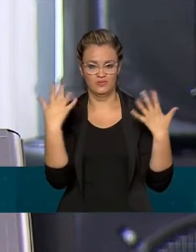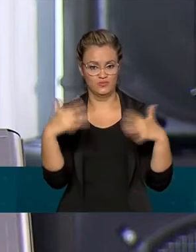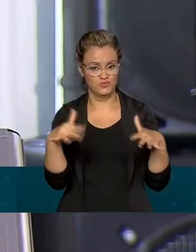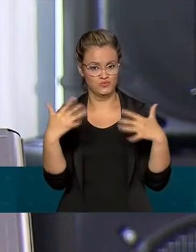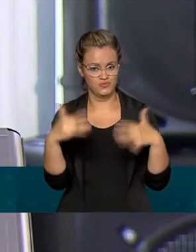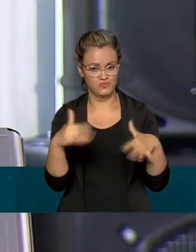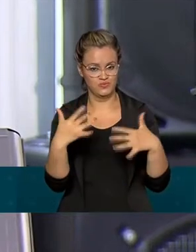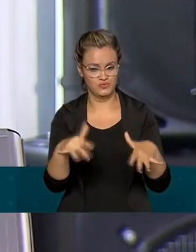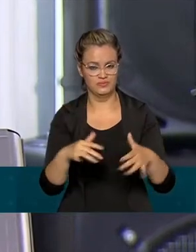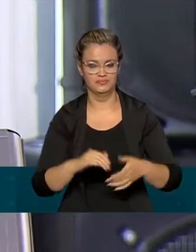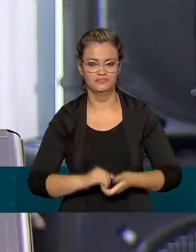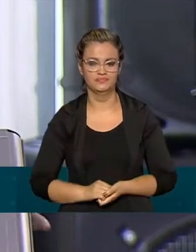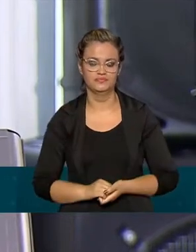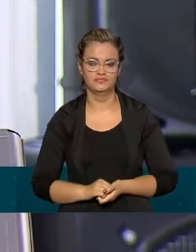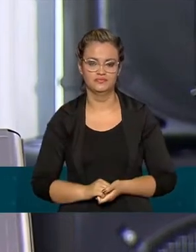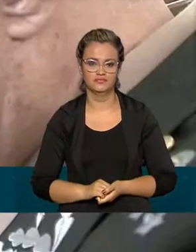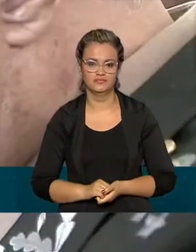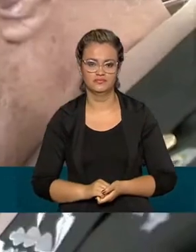estava recebendo.